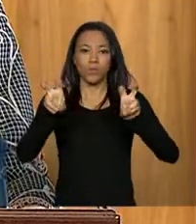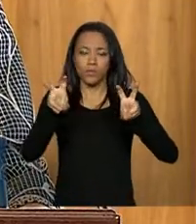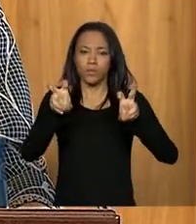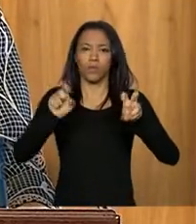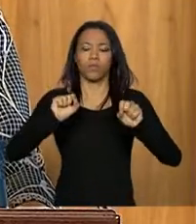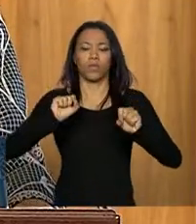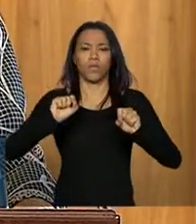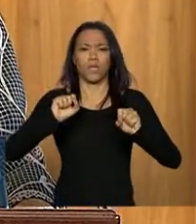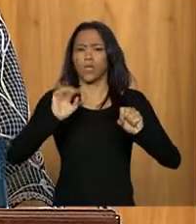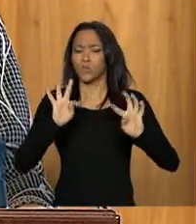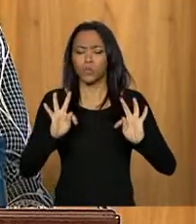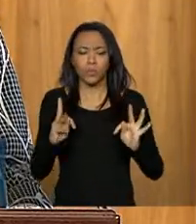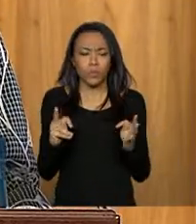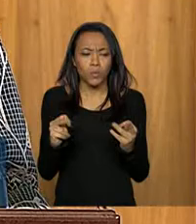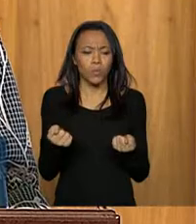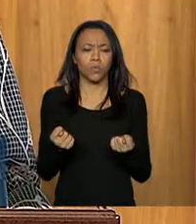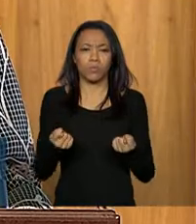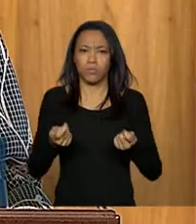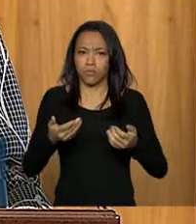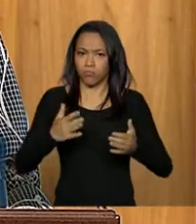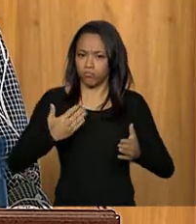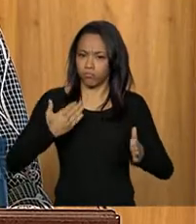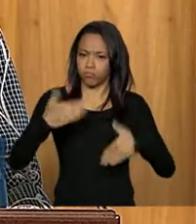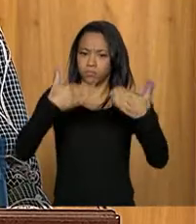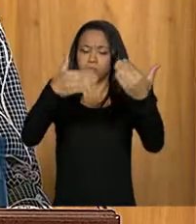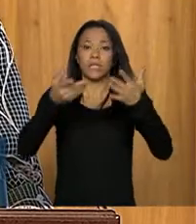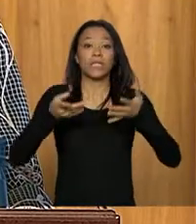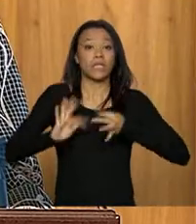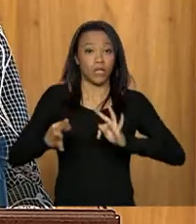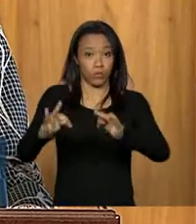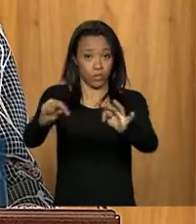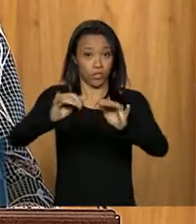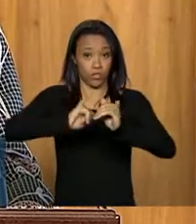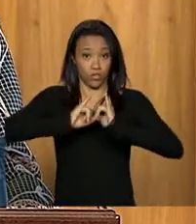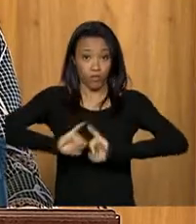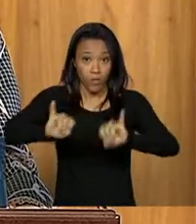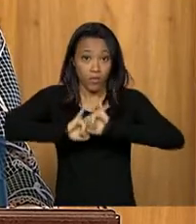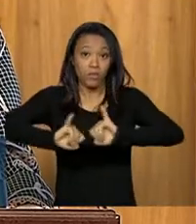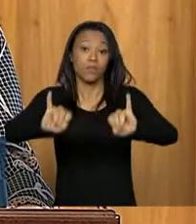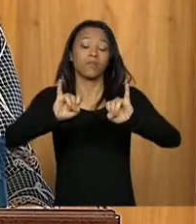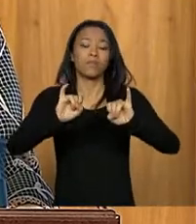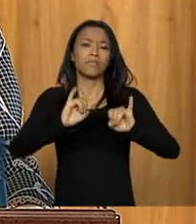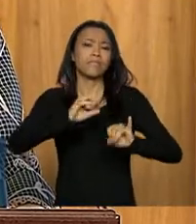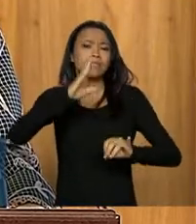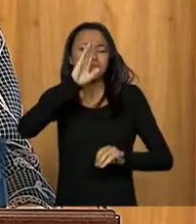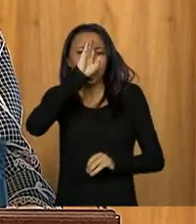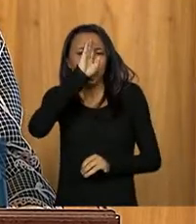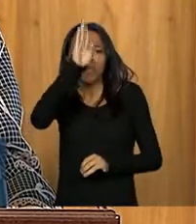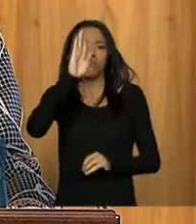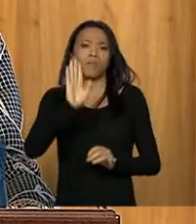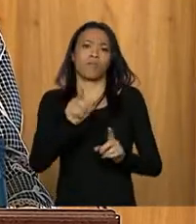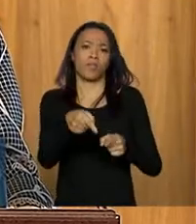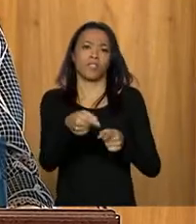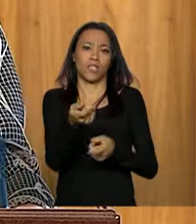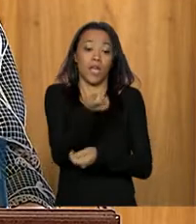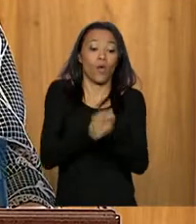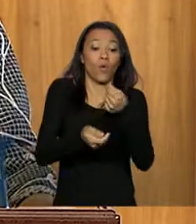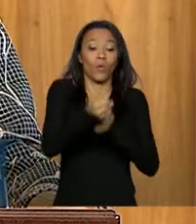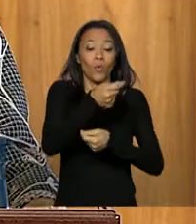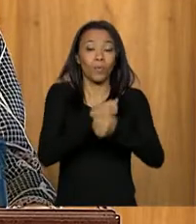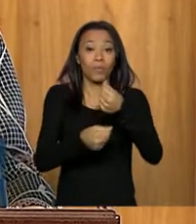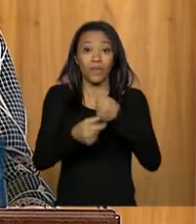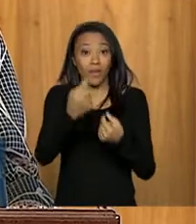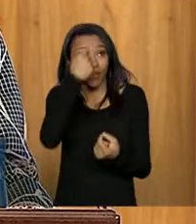todo o desenvolvimento das tecnologias de informação, em especial na economia criativa.